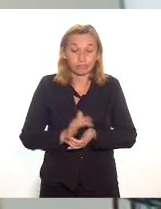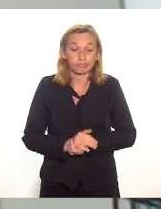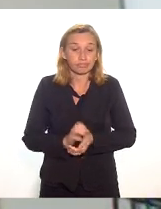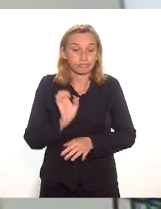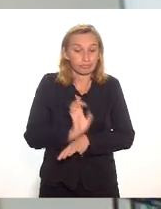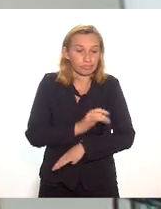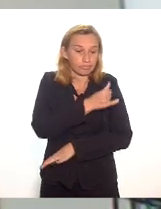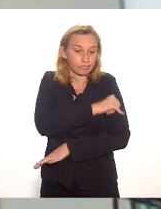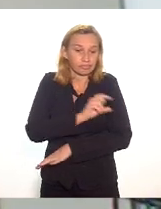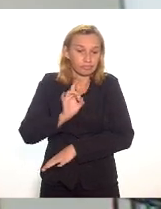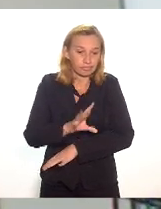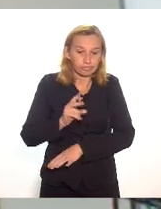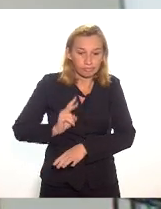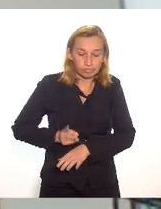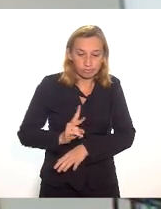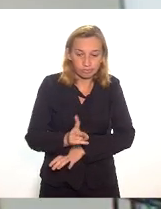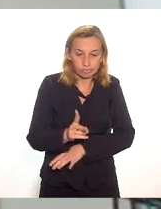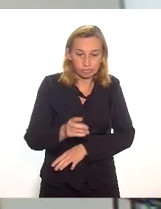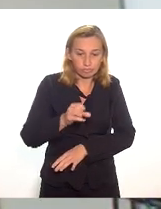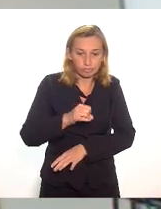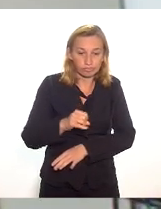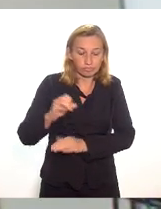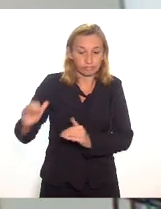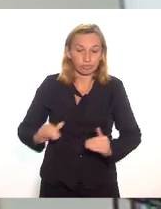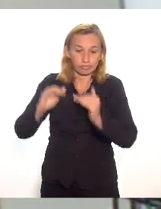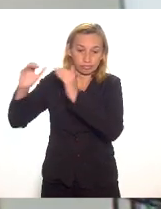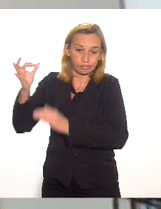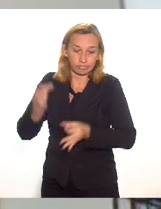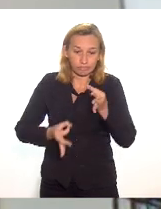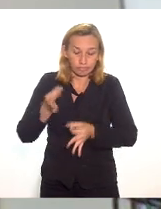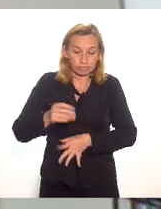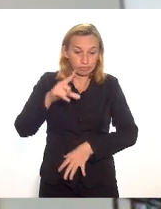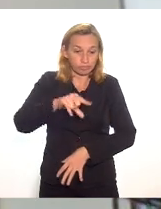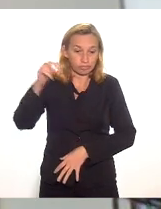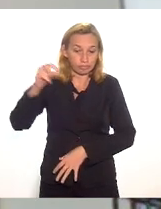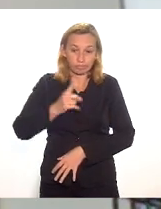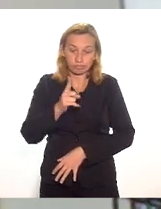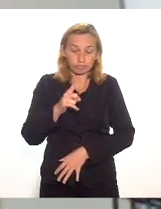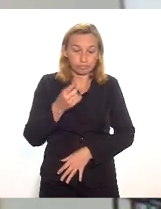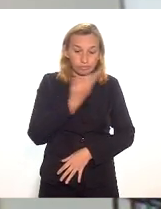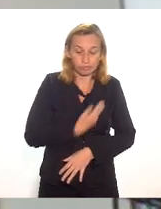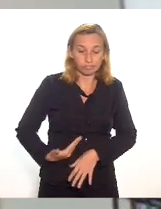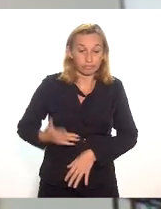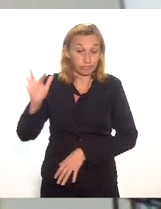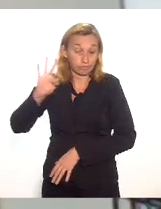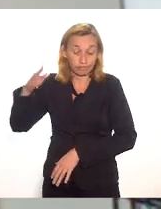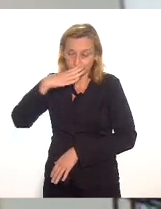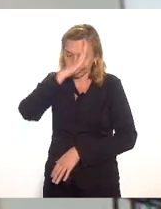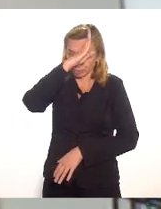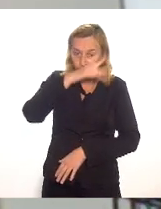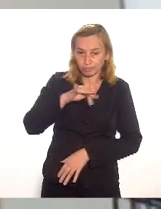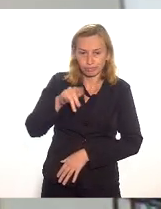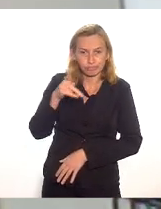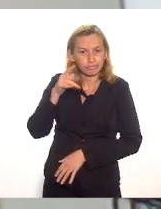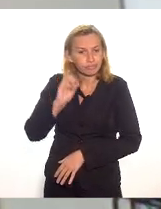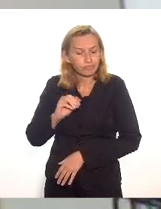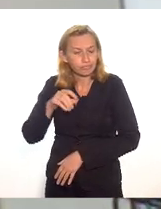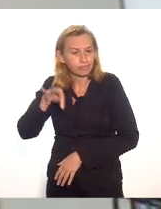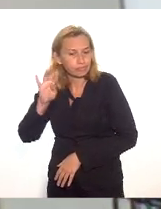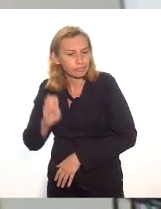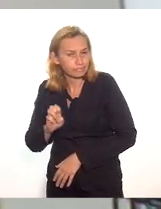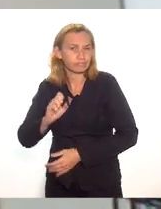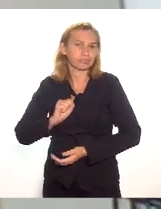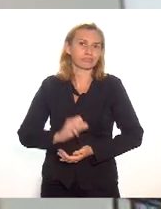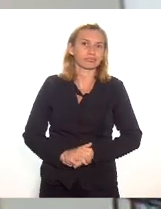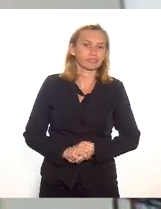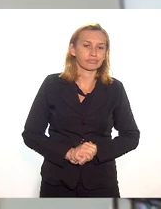Janeiro só permanece no regime por uma decisão do Supremo, não do governo federal, de Bolsonaro, de Paulo Guedes, que maltratam e